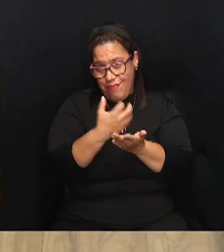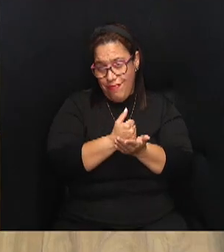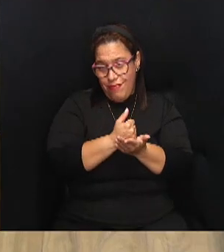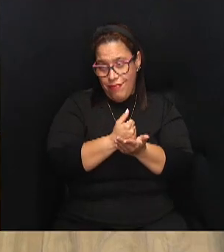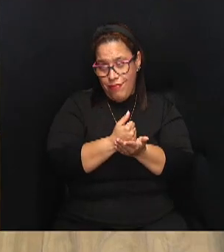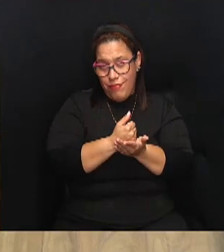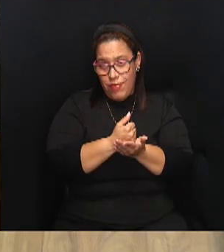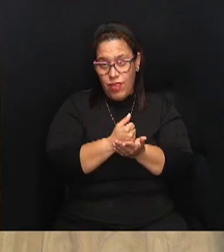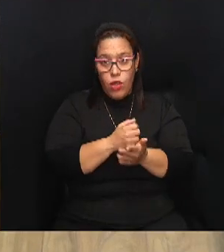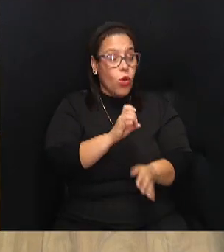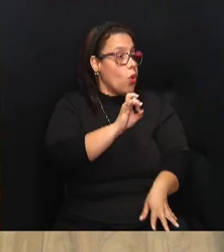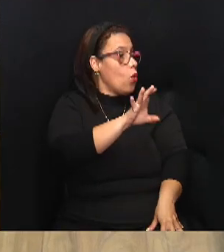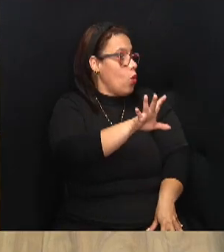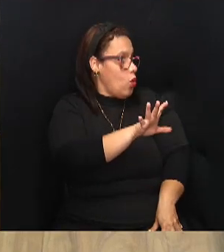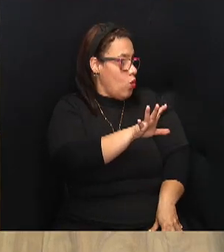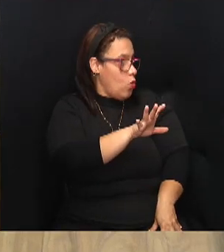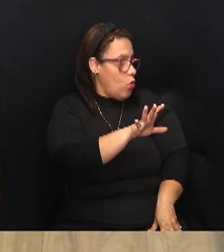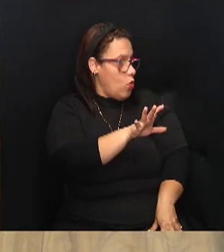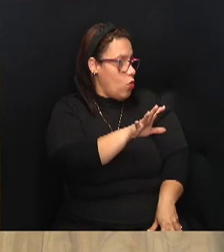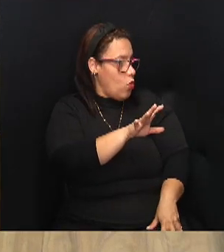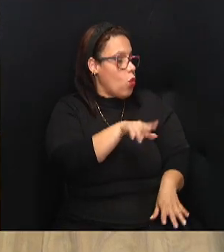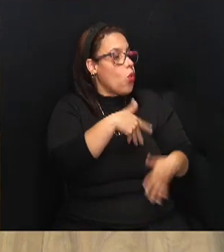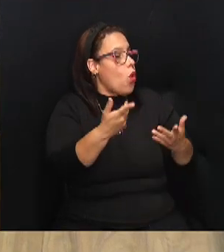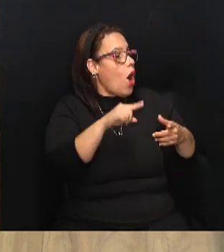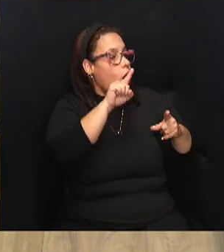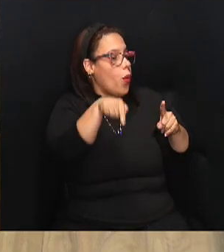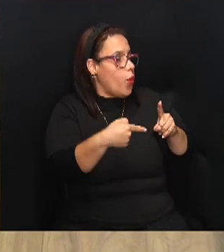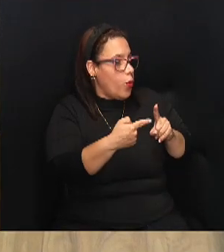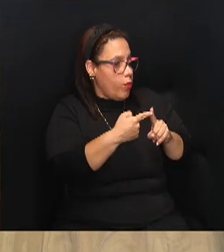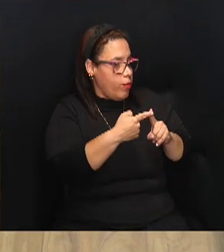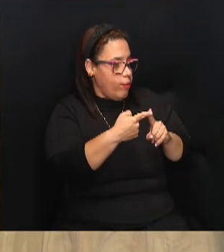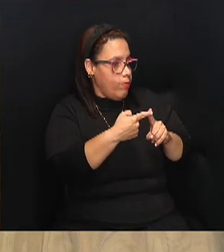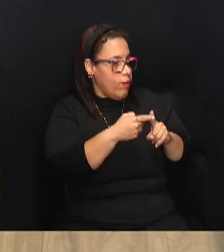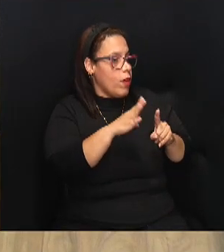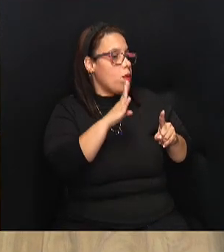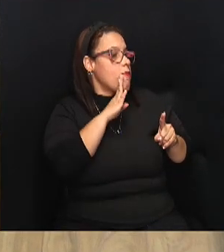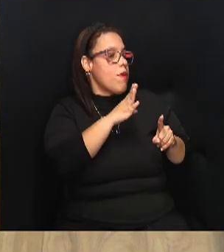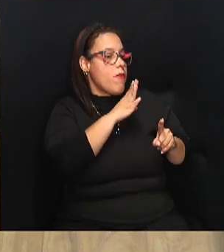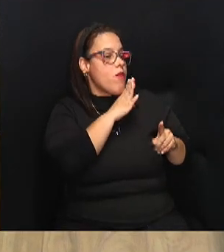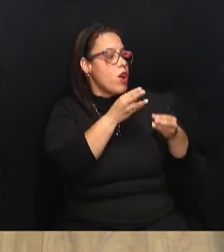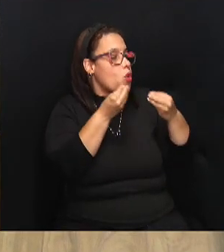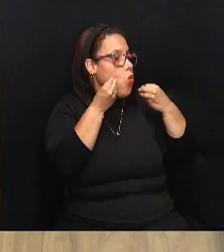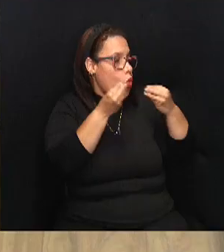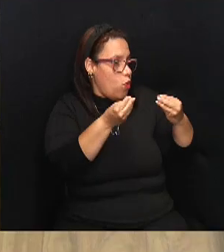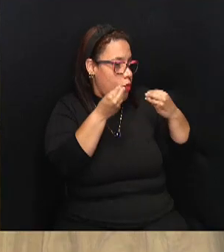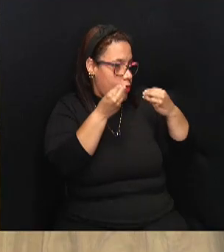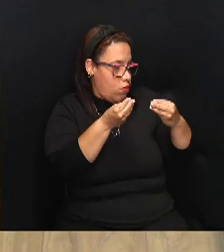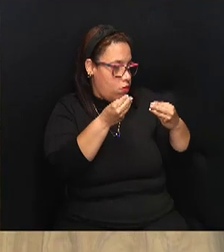execução. Qual que é o objetivo, né? Uma operação bar, como que ela funciona?